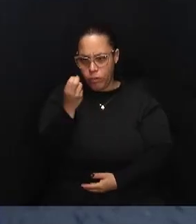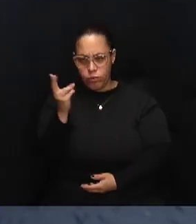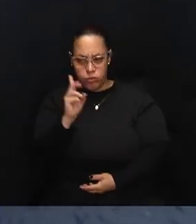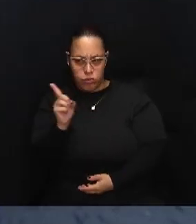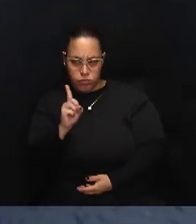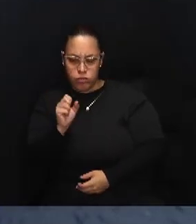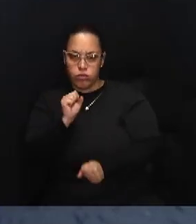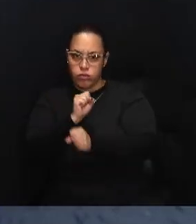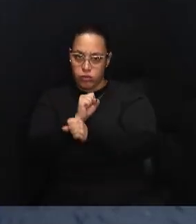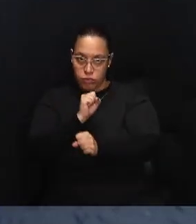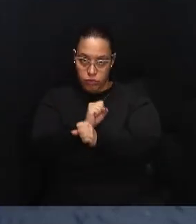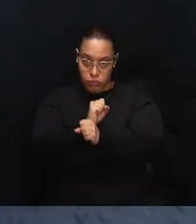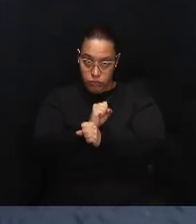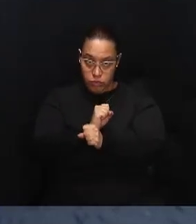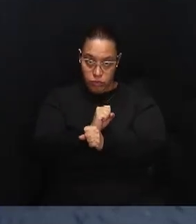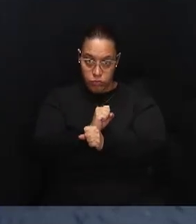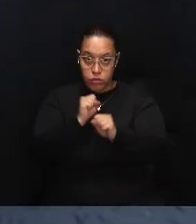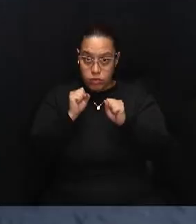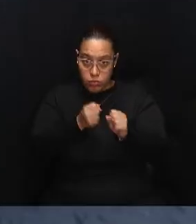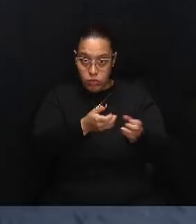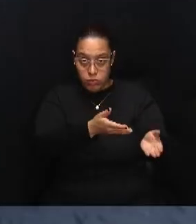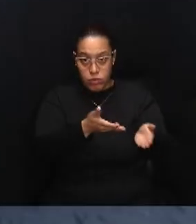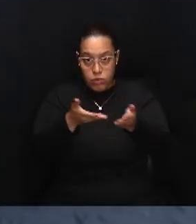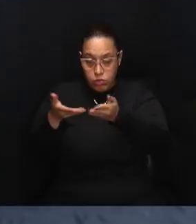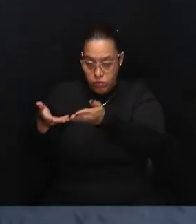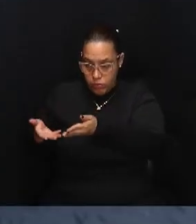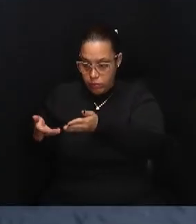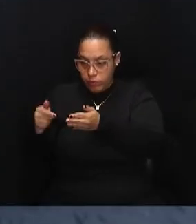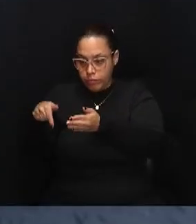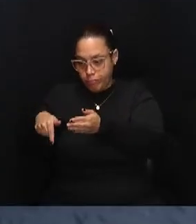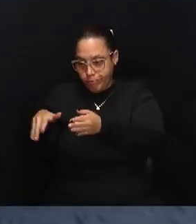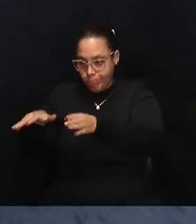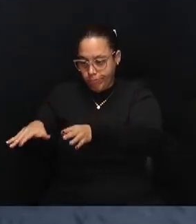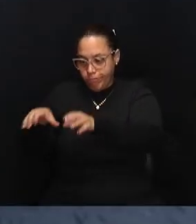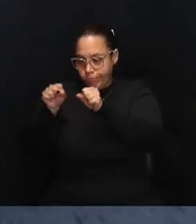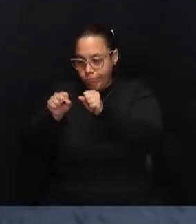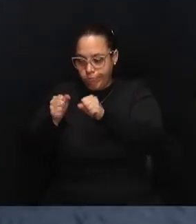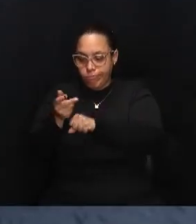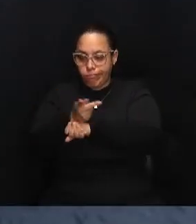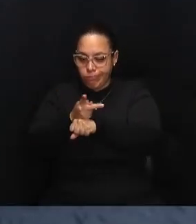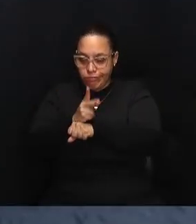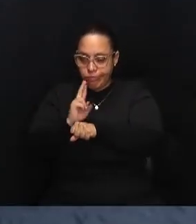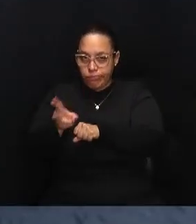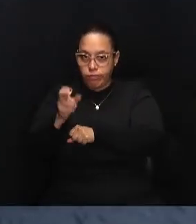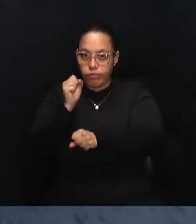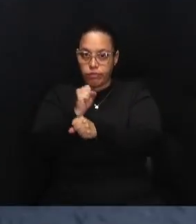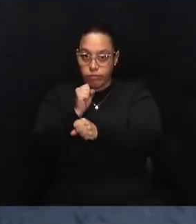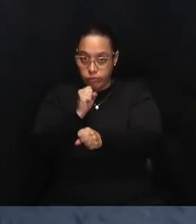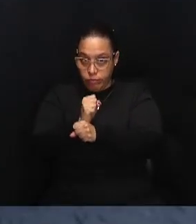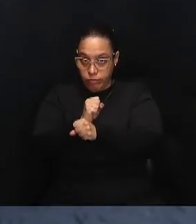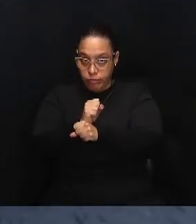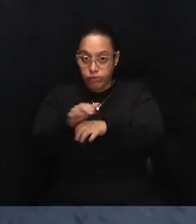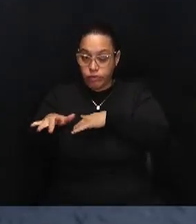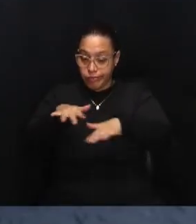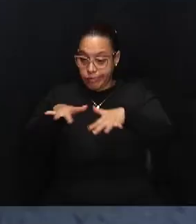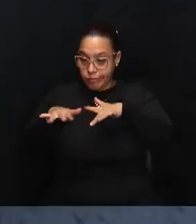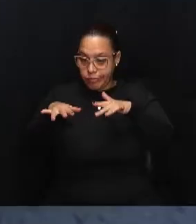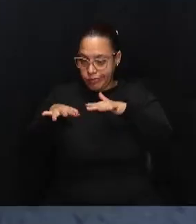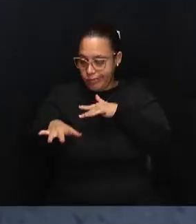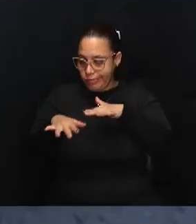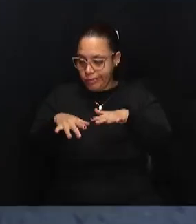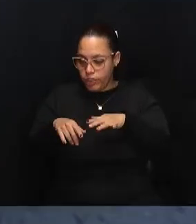esteja esperando alguém que possa vir te buscar no local do evento, procure sempre esperar num local de movimento.